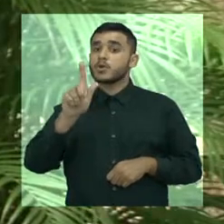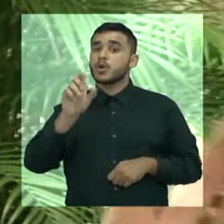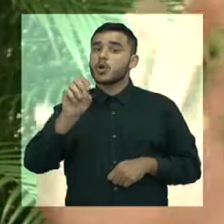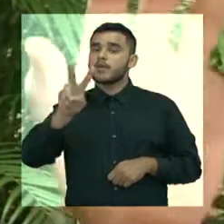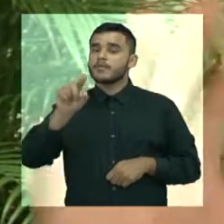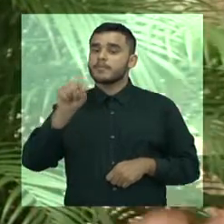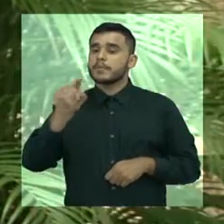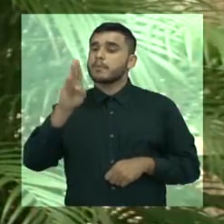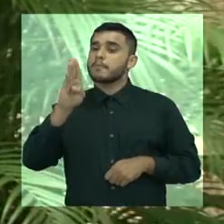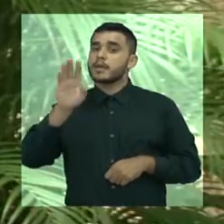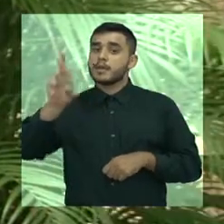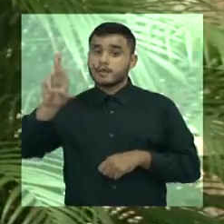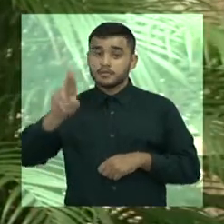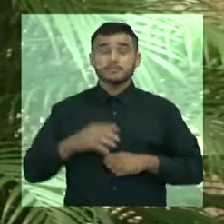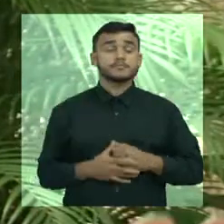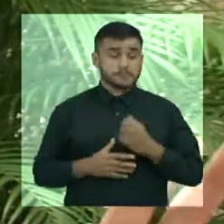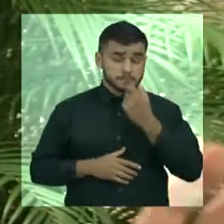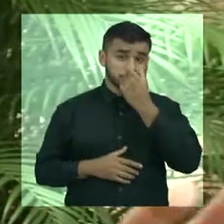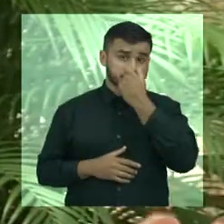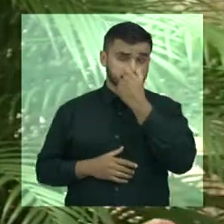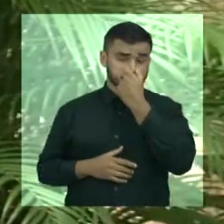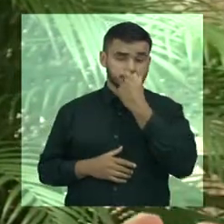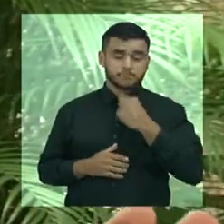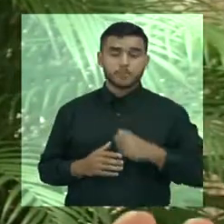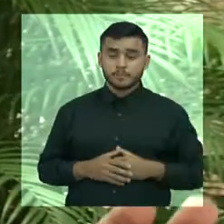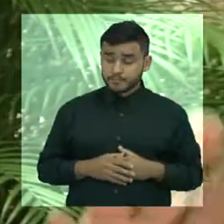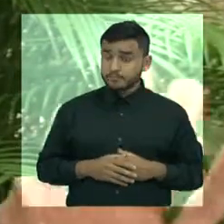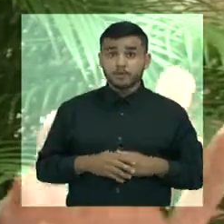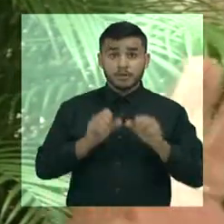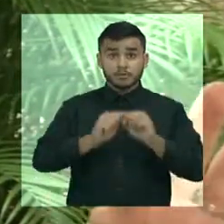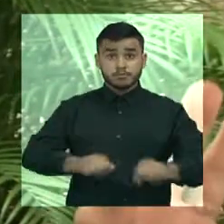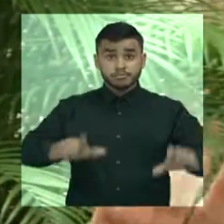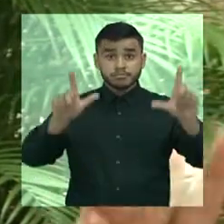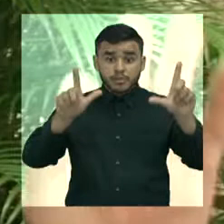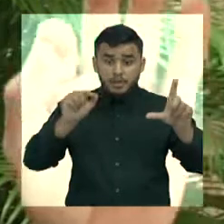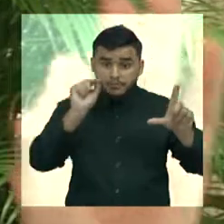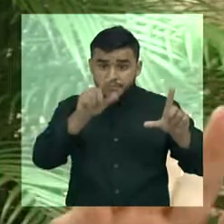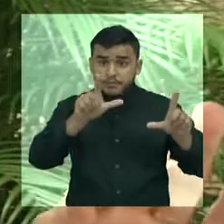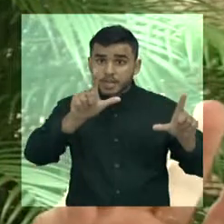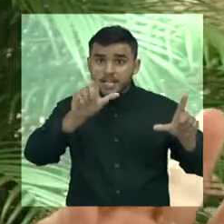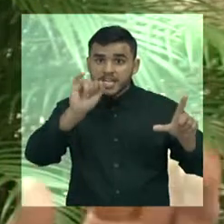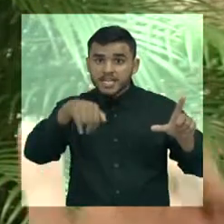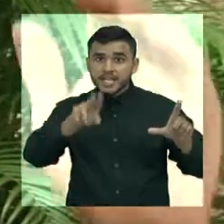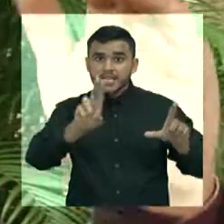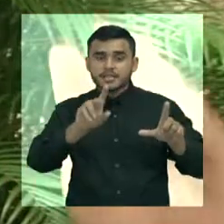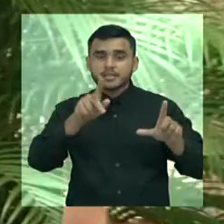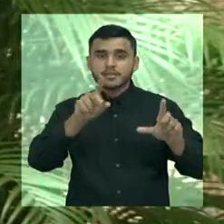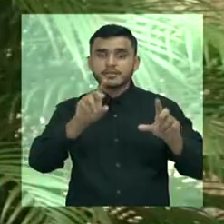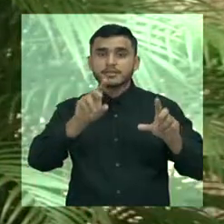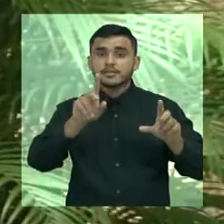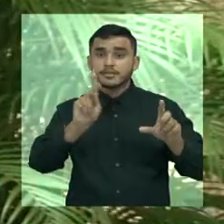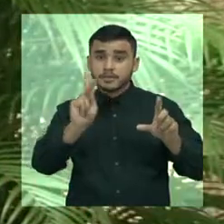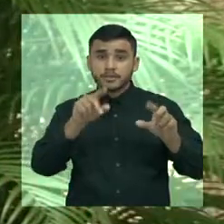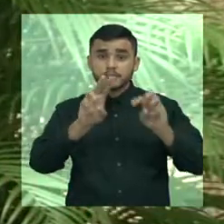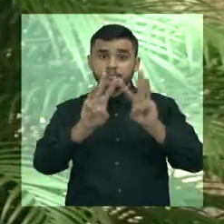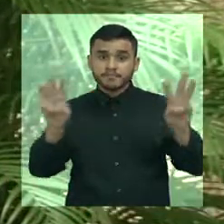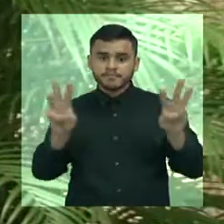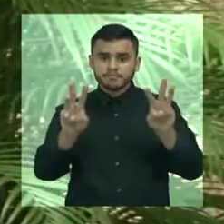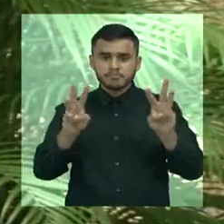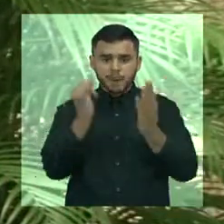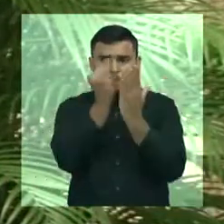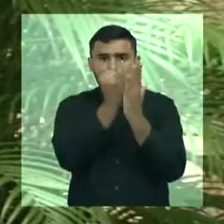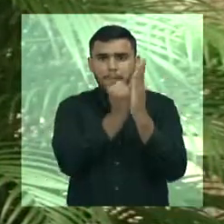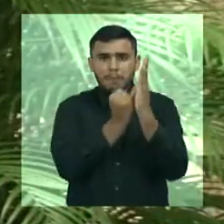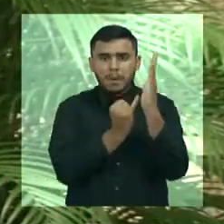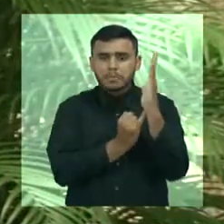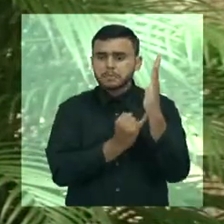www.cmfor.ce.gov.br. Logo na abertura do site da Câmara de Fortaleza tem um link, você clica nesse link e vai abrir um formulário. São